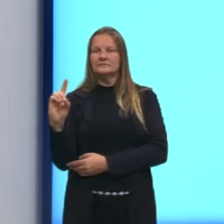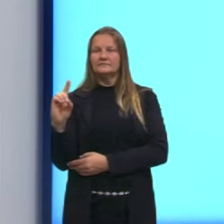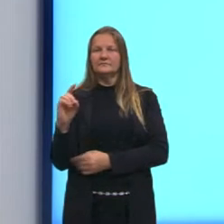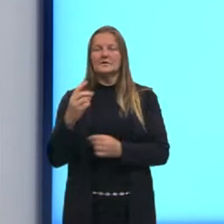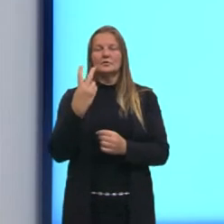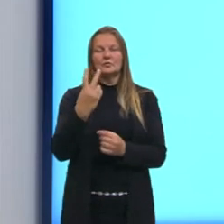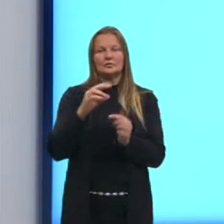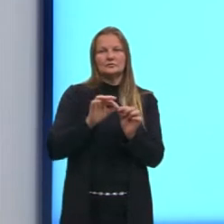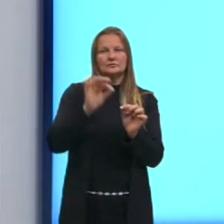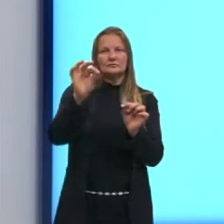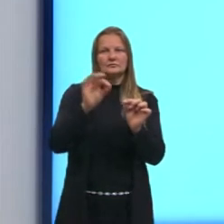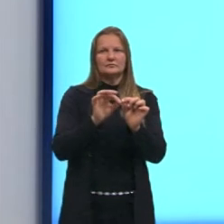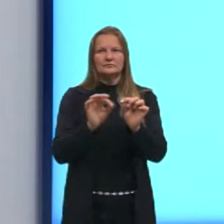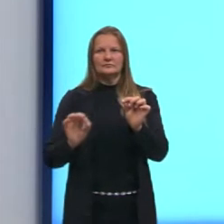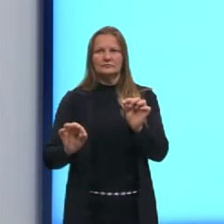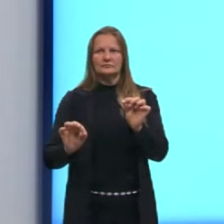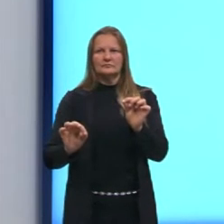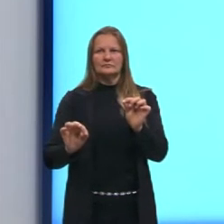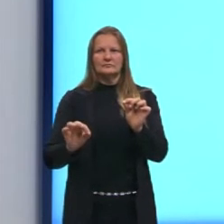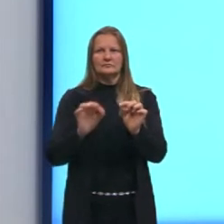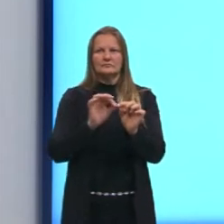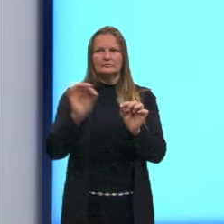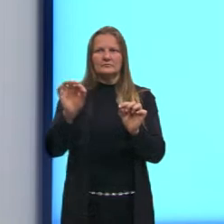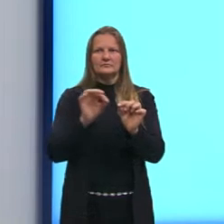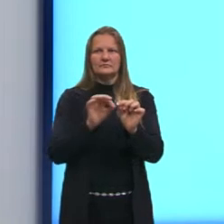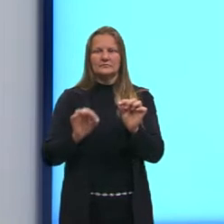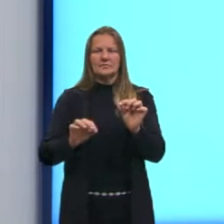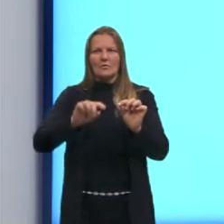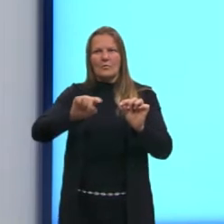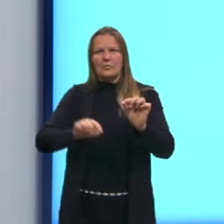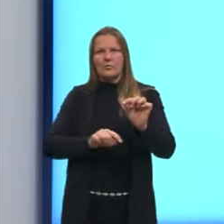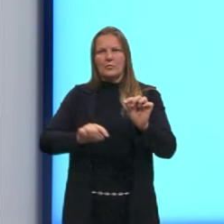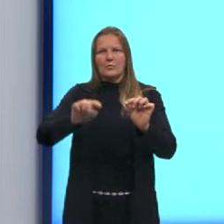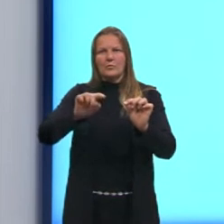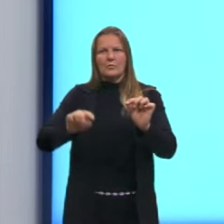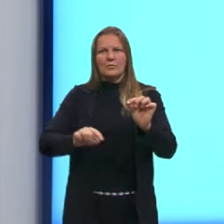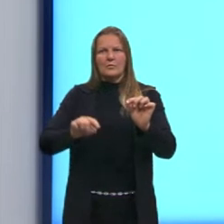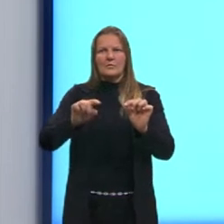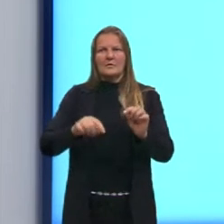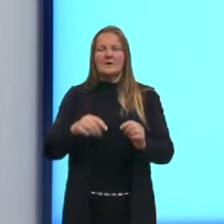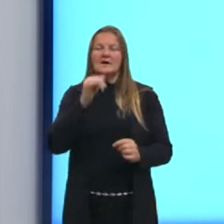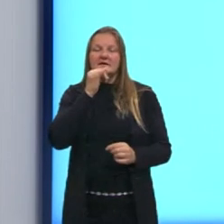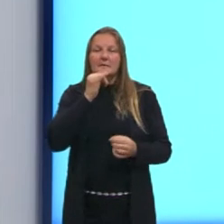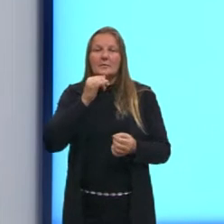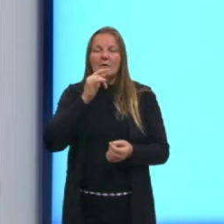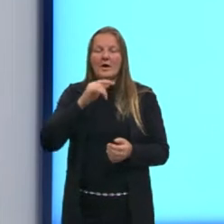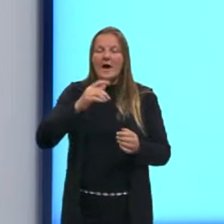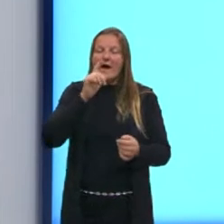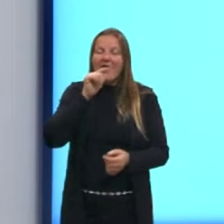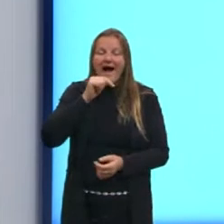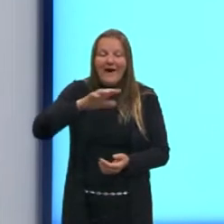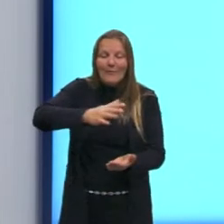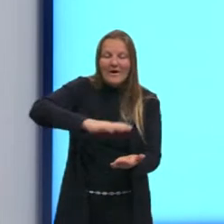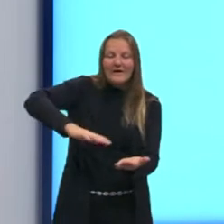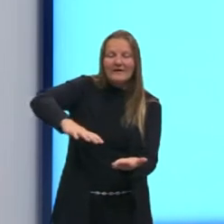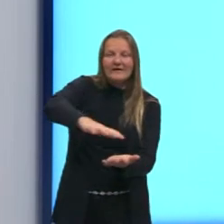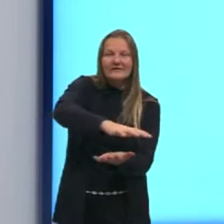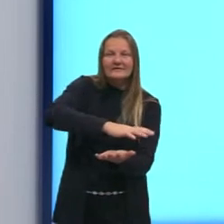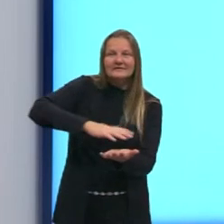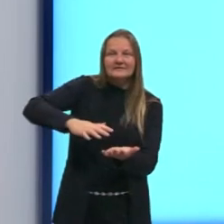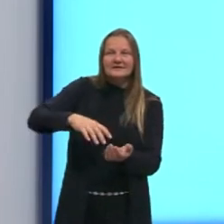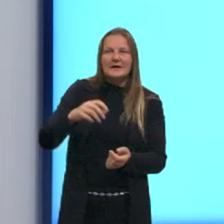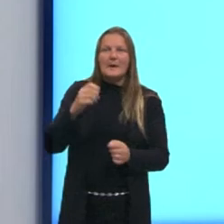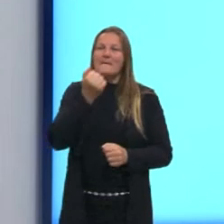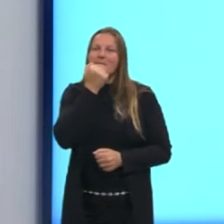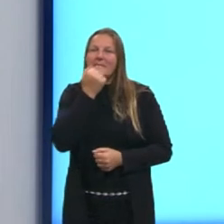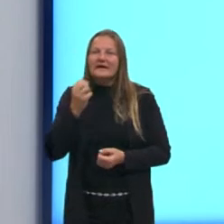eixos, certo? Para orientar. E um bom exemplo são então a superfície de um lago, quando jogamos